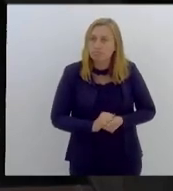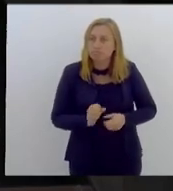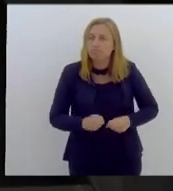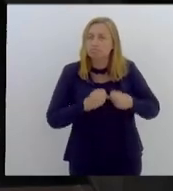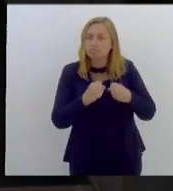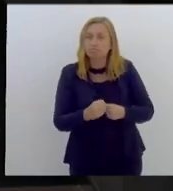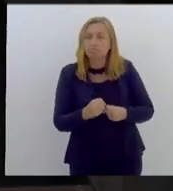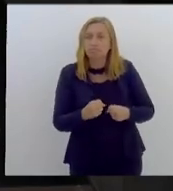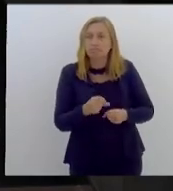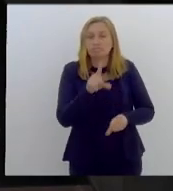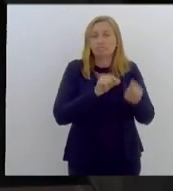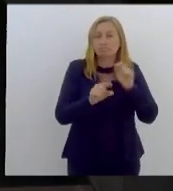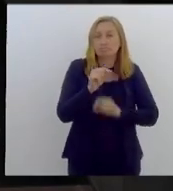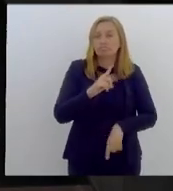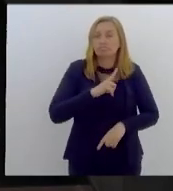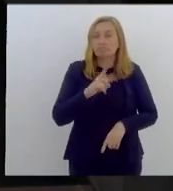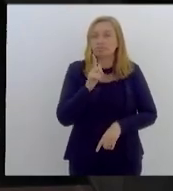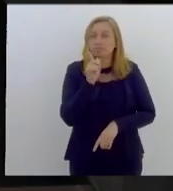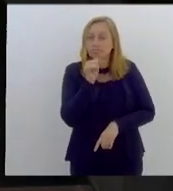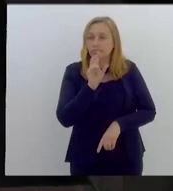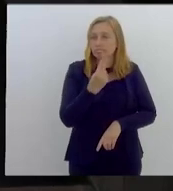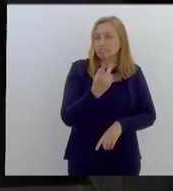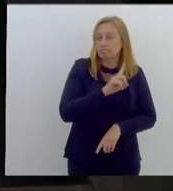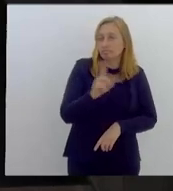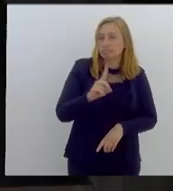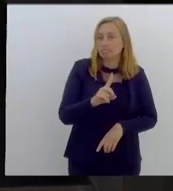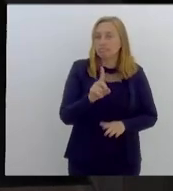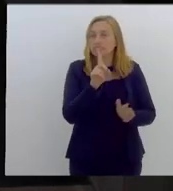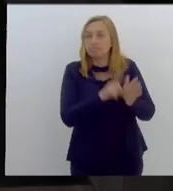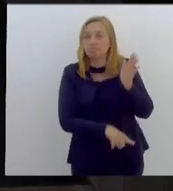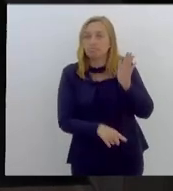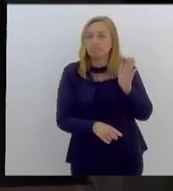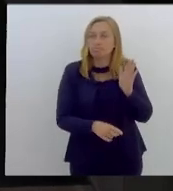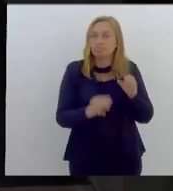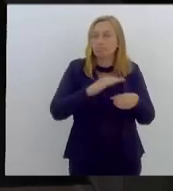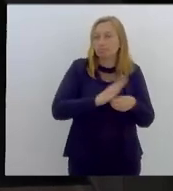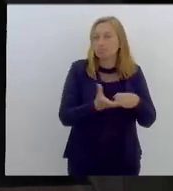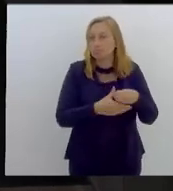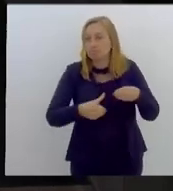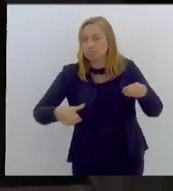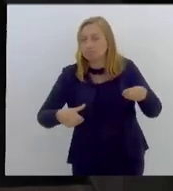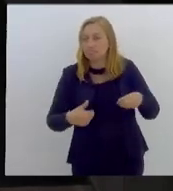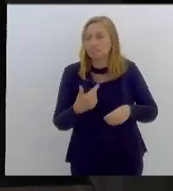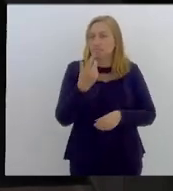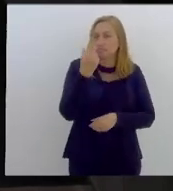água ou não na sua casa, foi reduzido aqui em saneamento básico menos